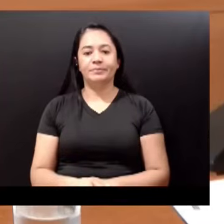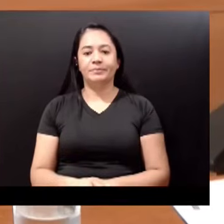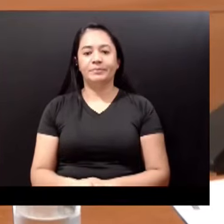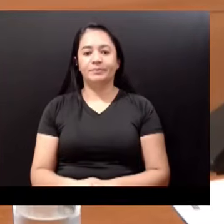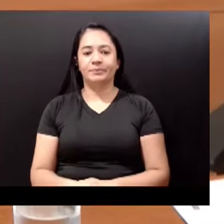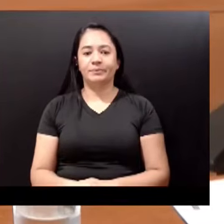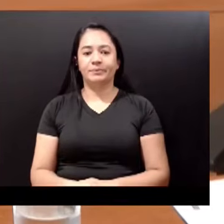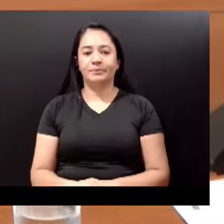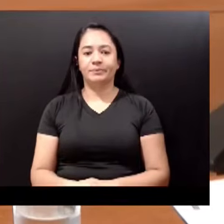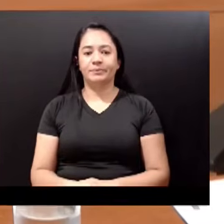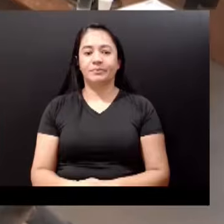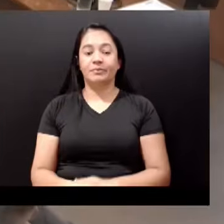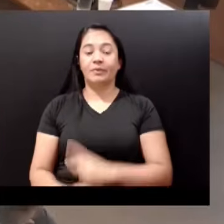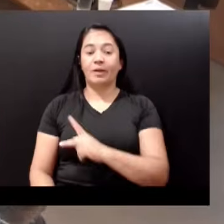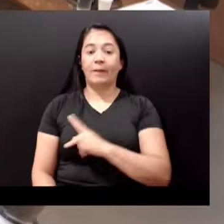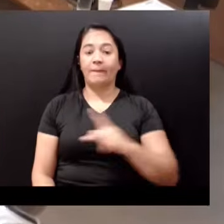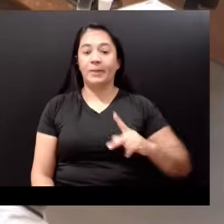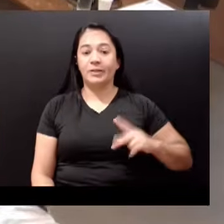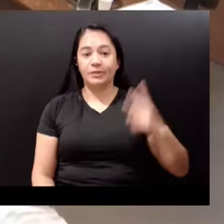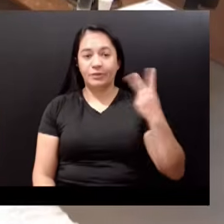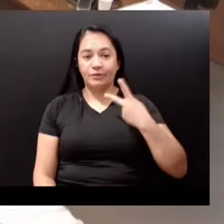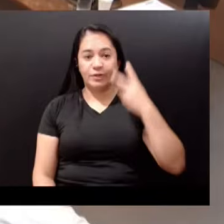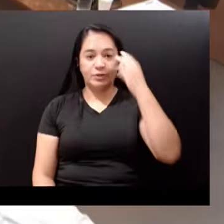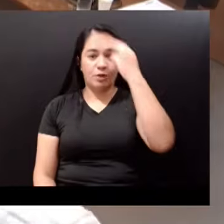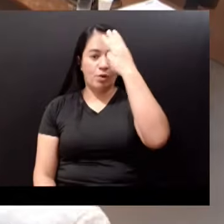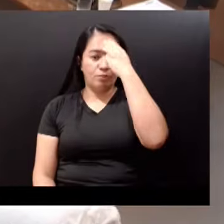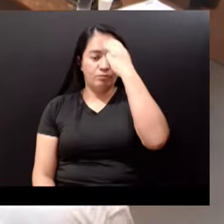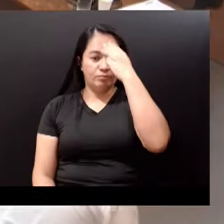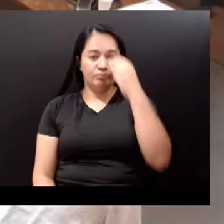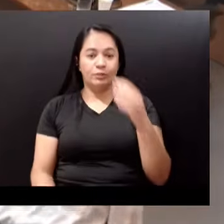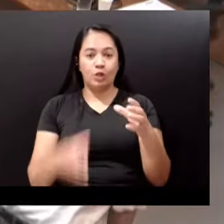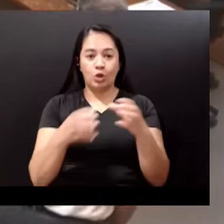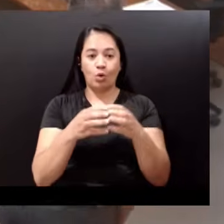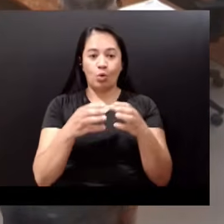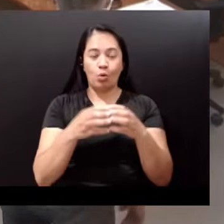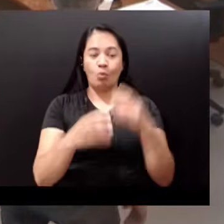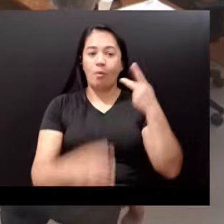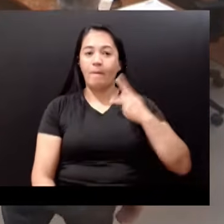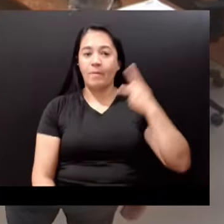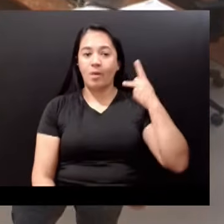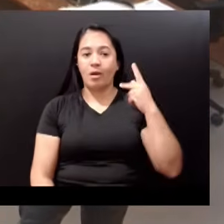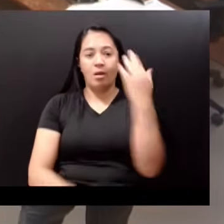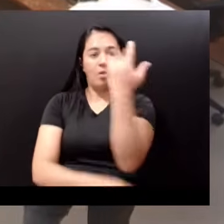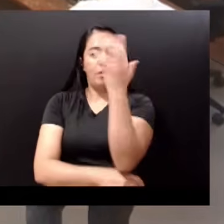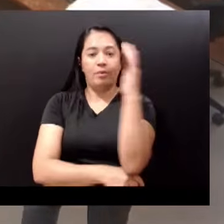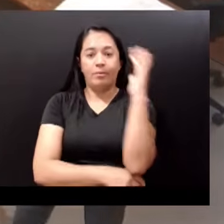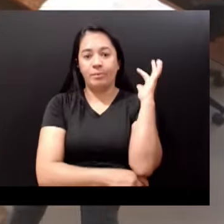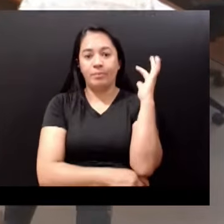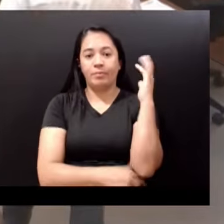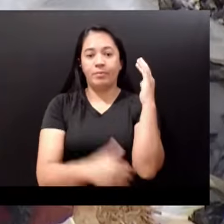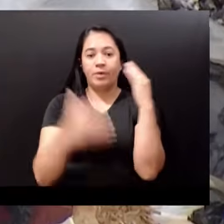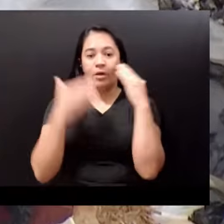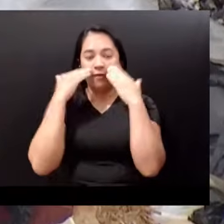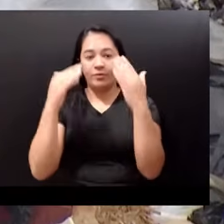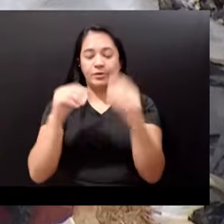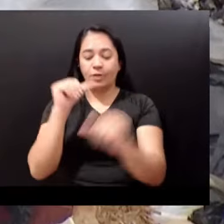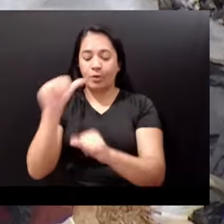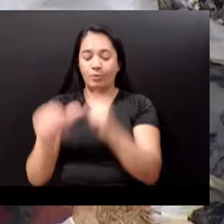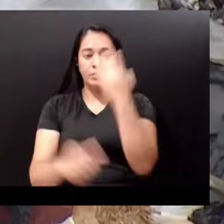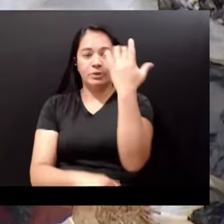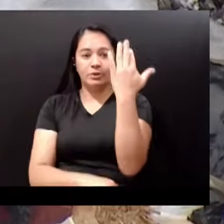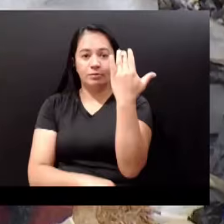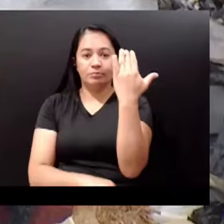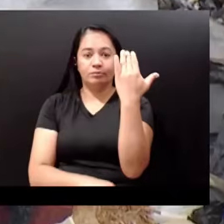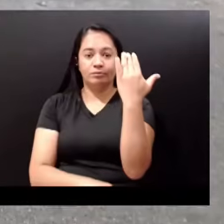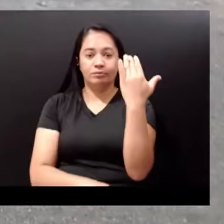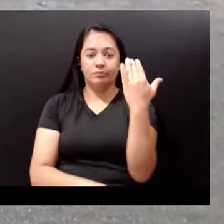Presidida pelo vereador Wagner Romão, a Frente Parlamentar pelo Meio Ambiente e Enfrentamento às Mudanças Climáticas debateu